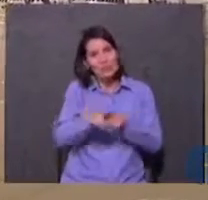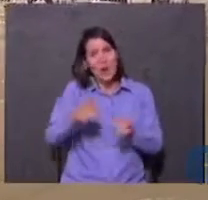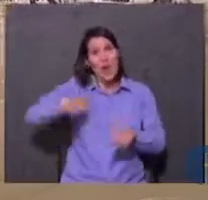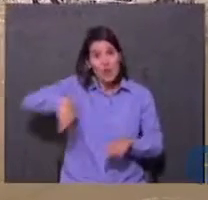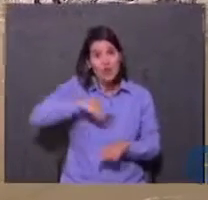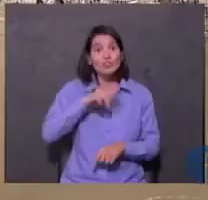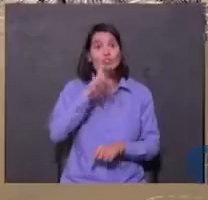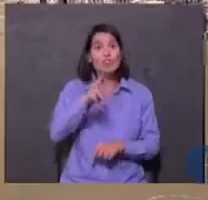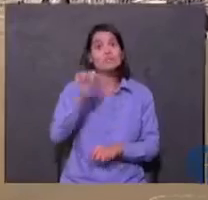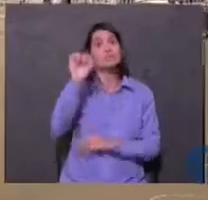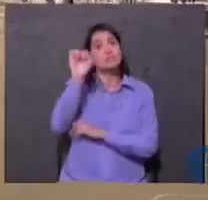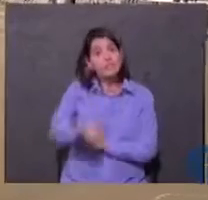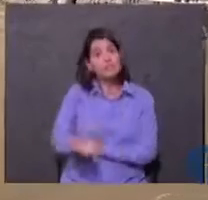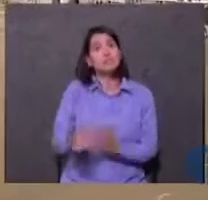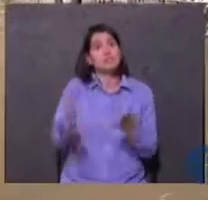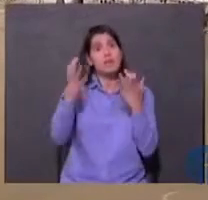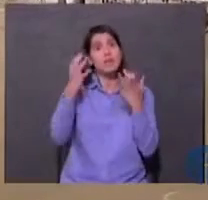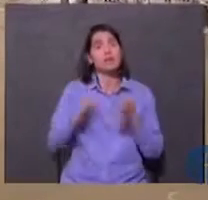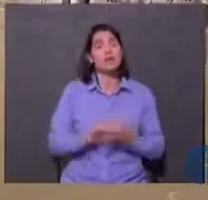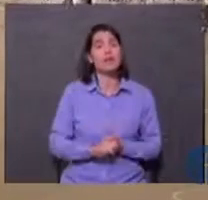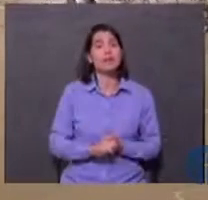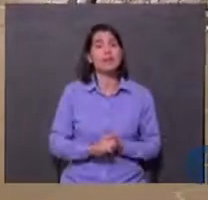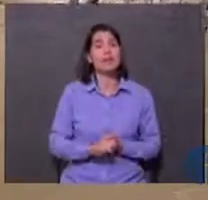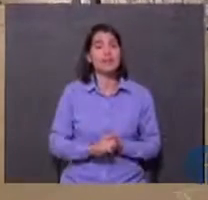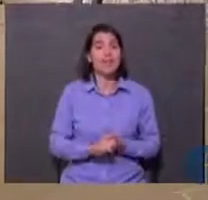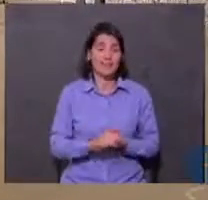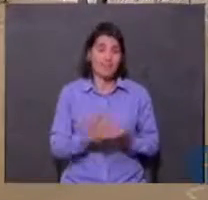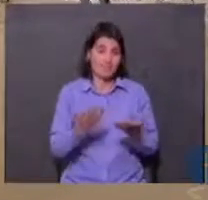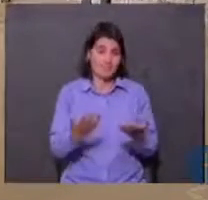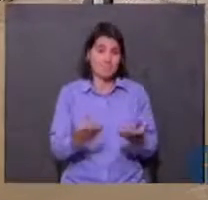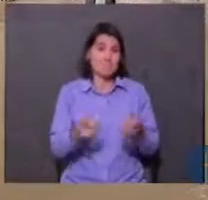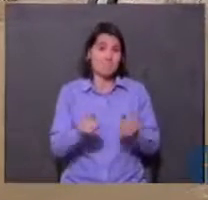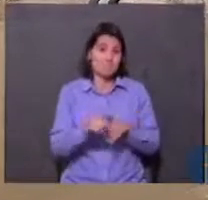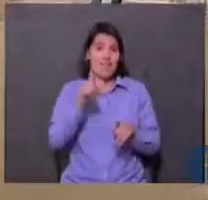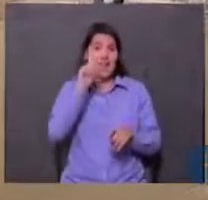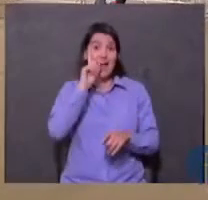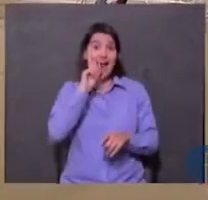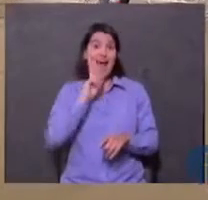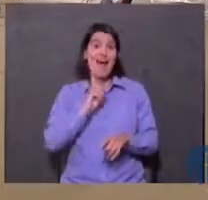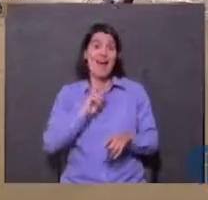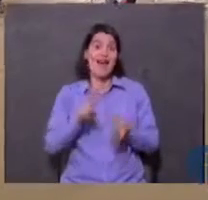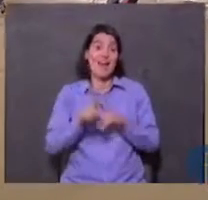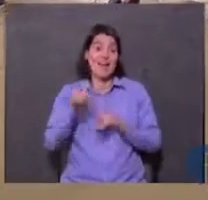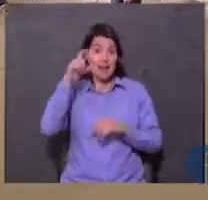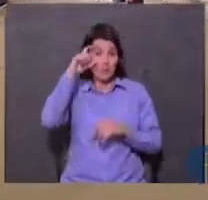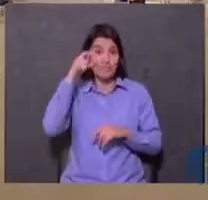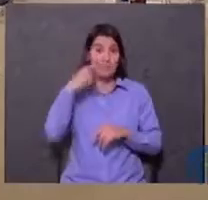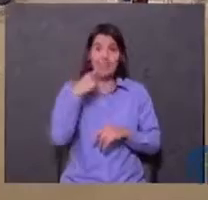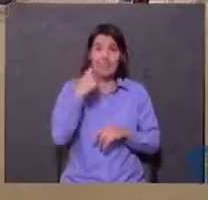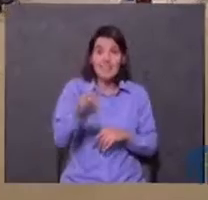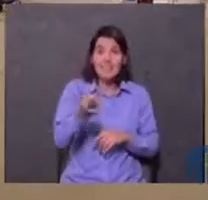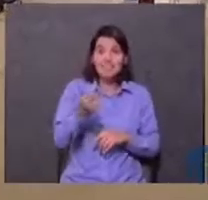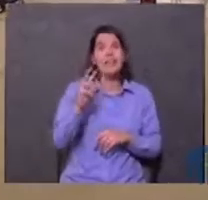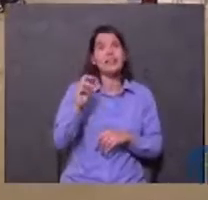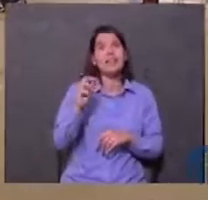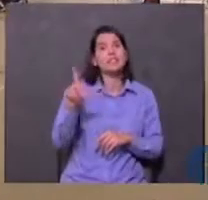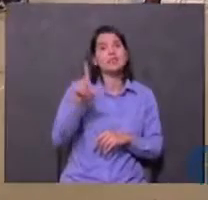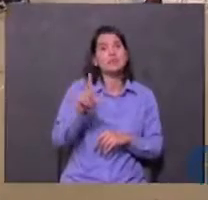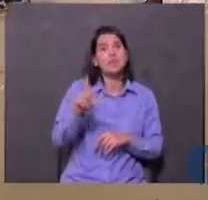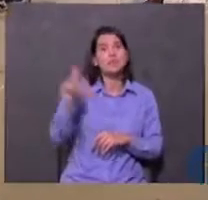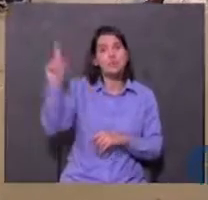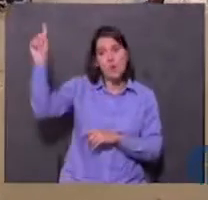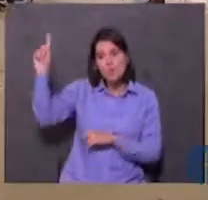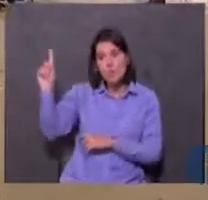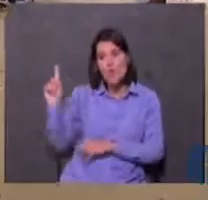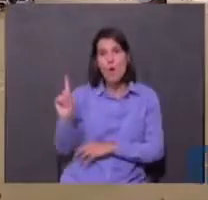queremos. E como conta a irmã Lúcia sobre a aparição do dia 13 de julho, a